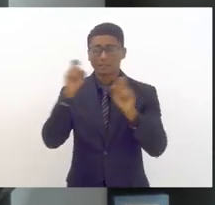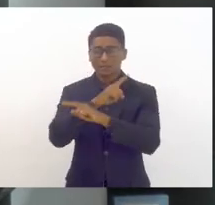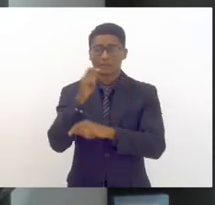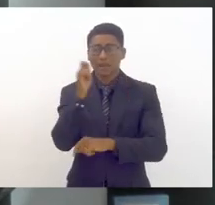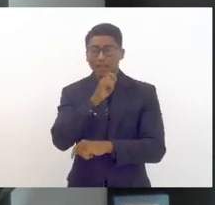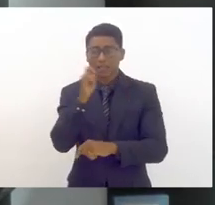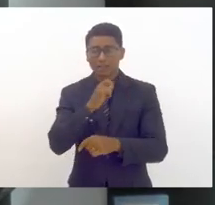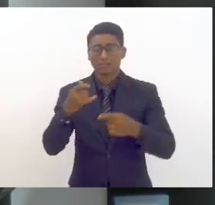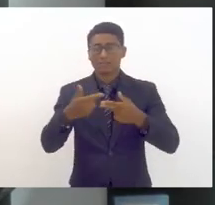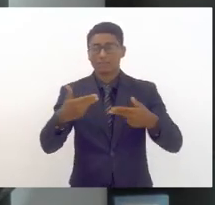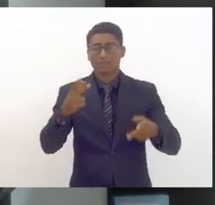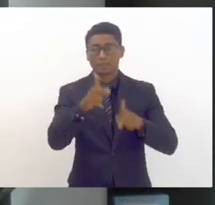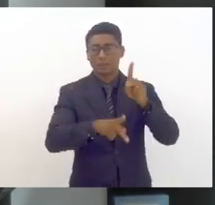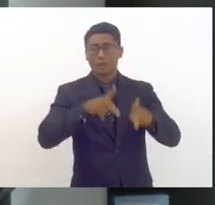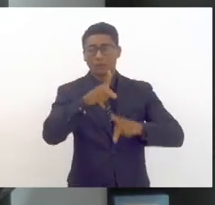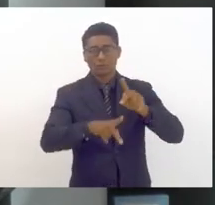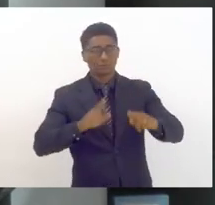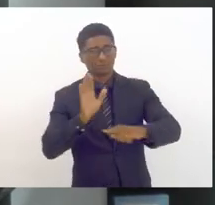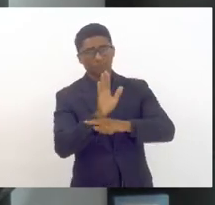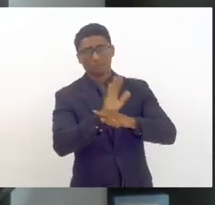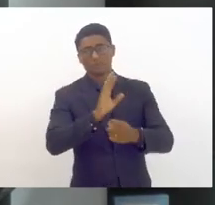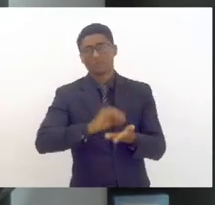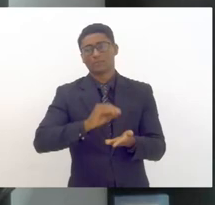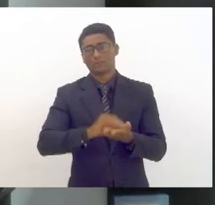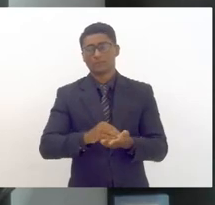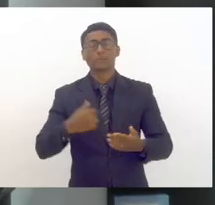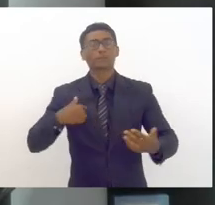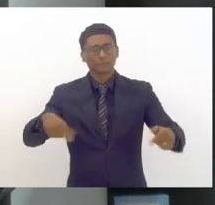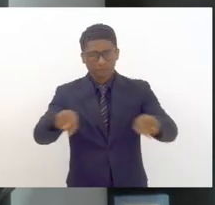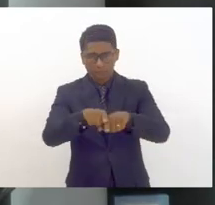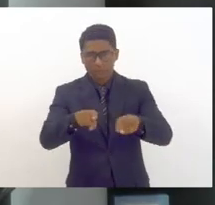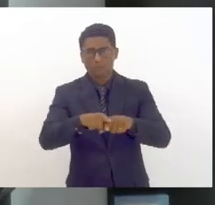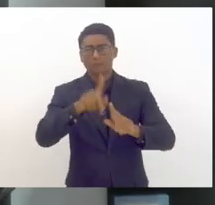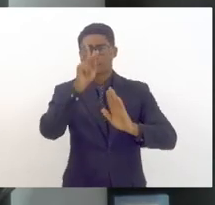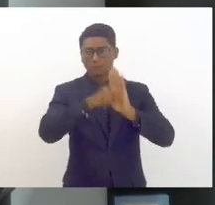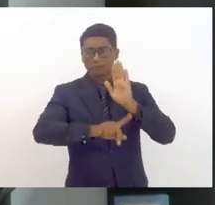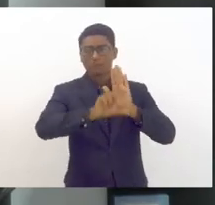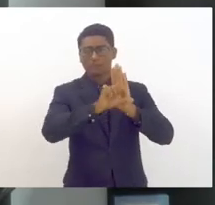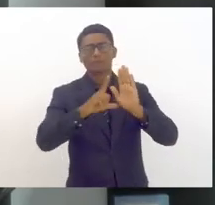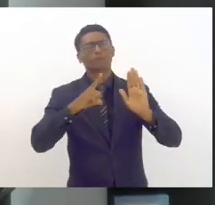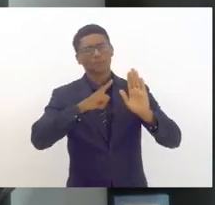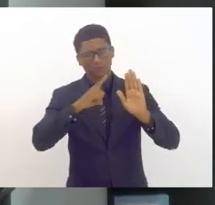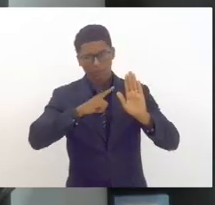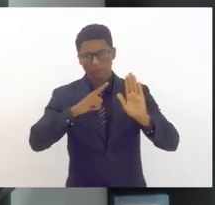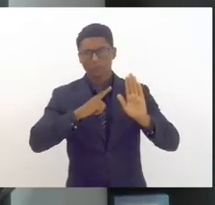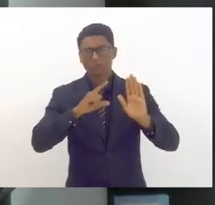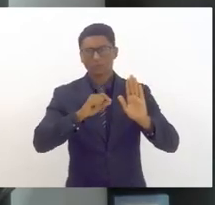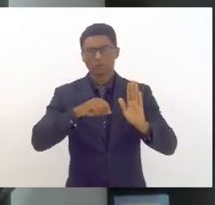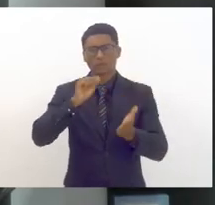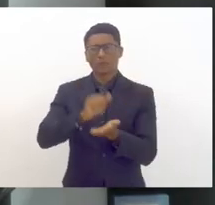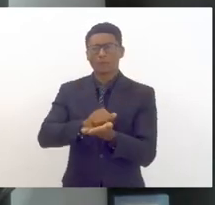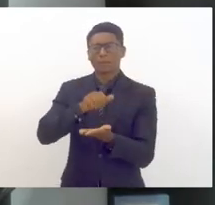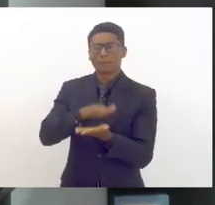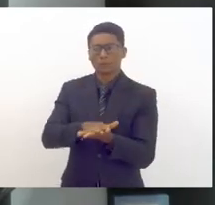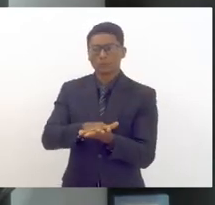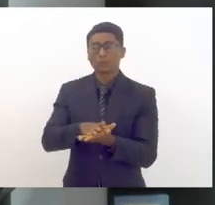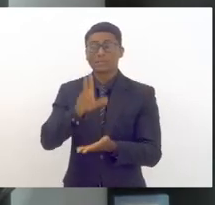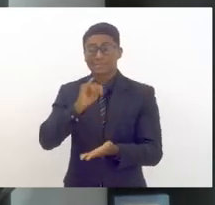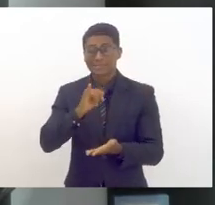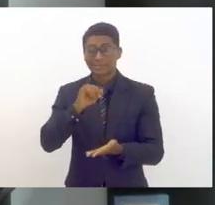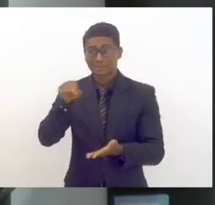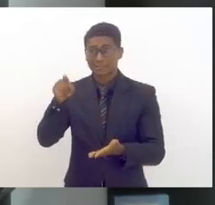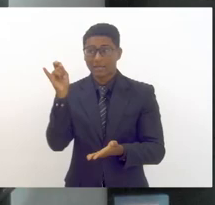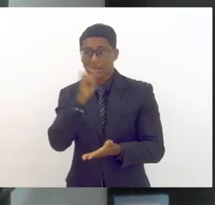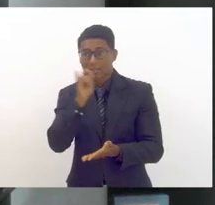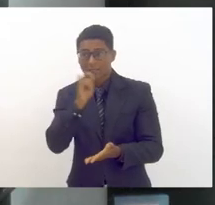energia elétrica para a população. Eu mesma tenho um projeto de lei que prevê uma multa compensatória pela má